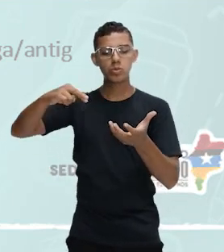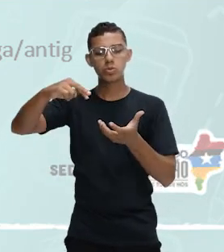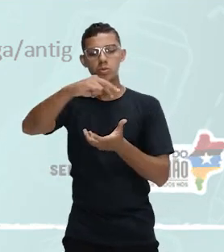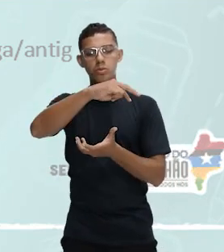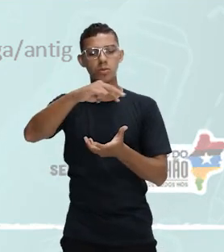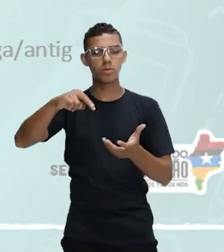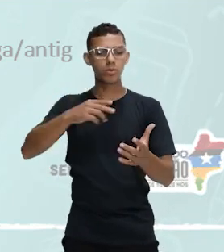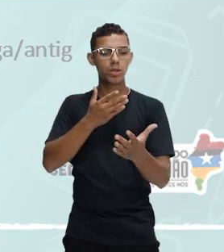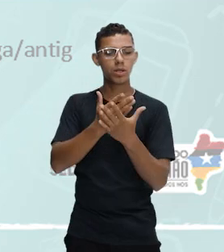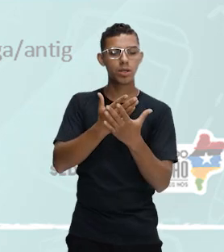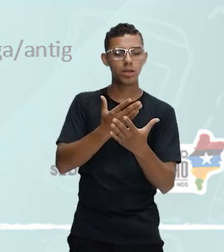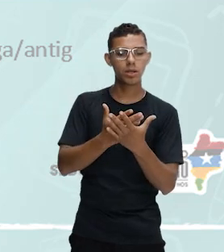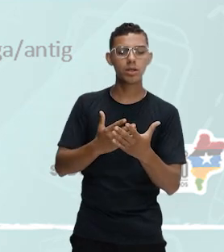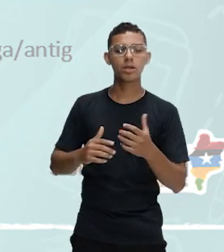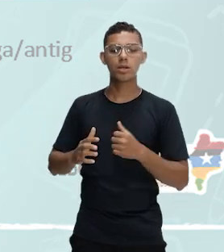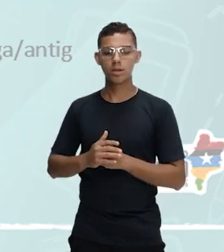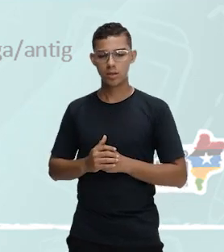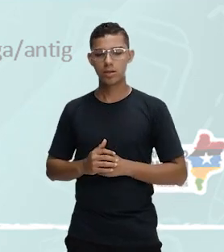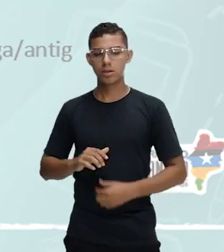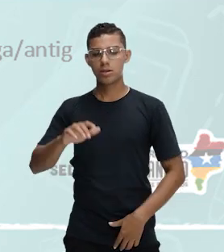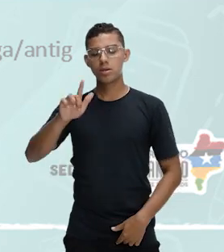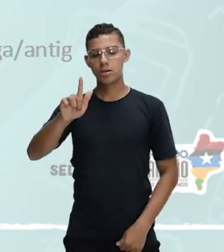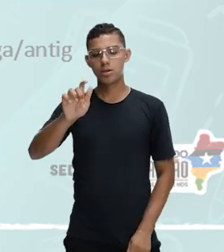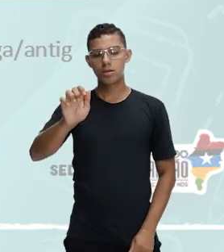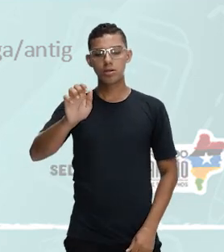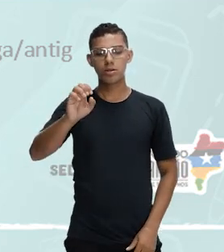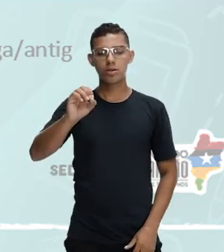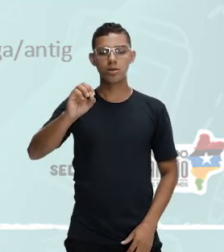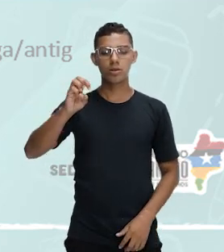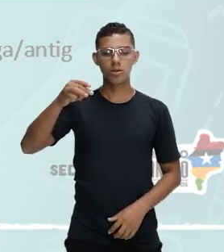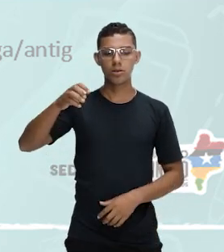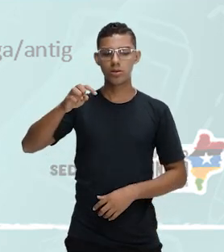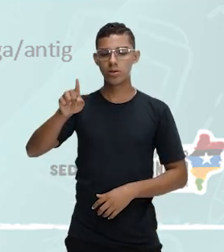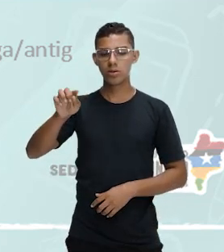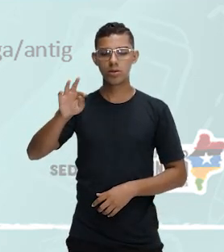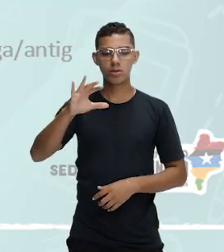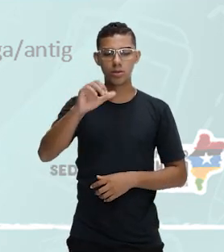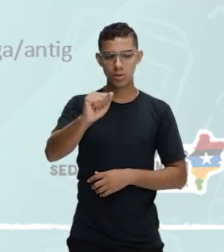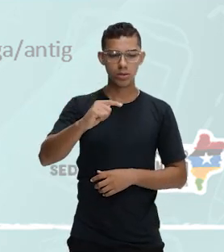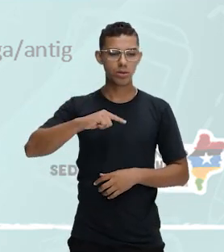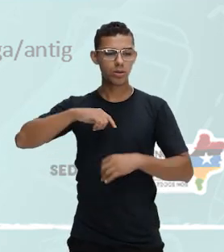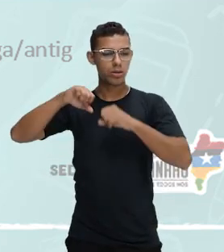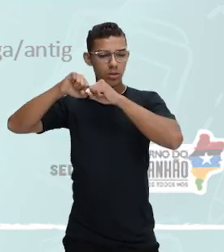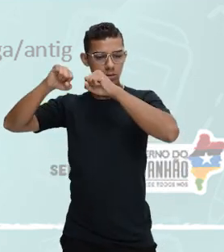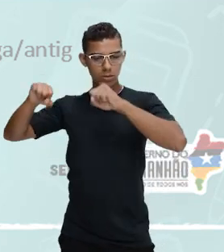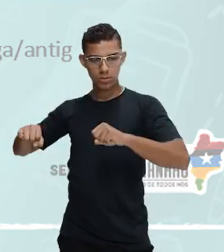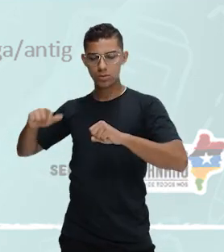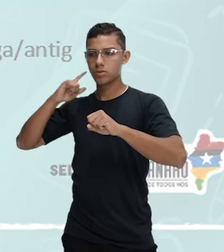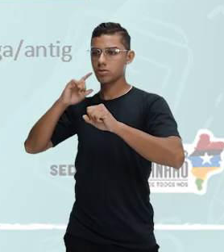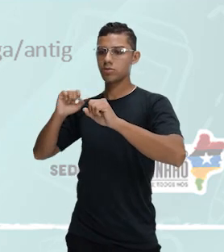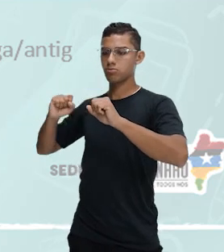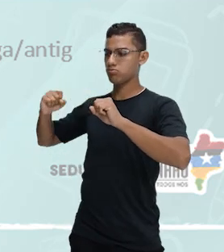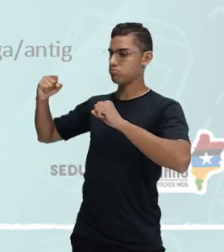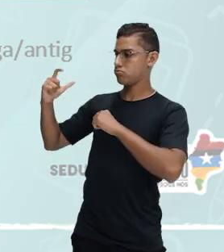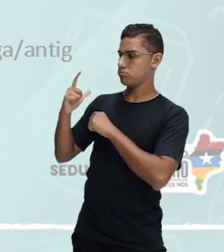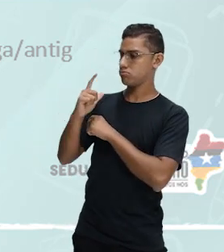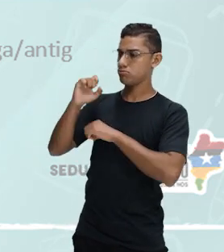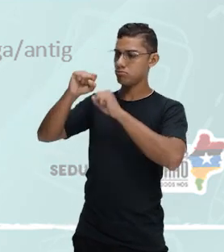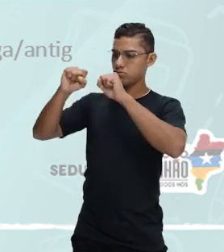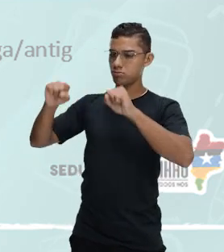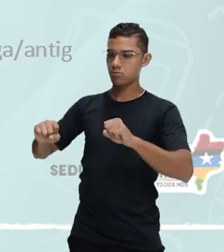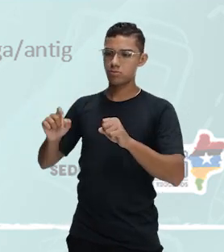A geocêntrica, com círculos e epiciclos em tabelas de dados que